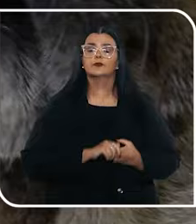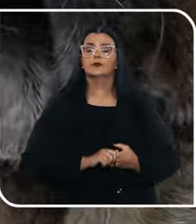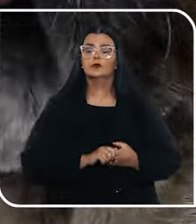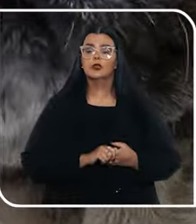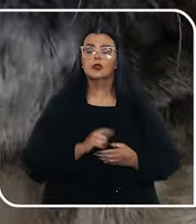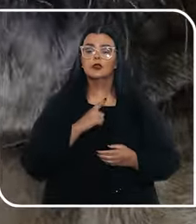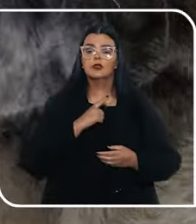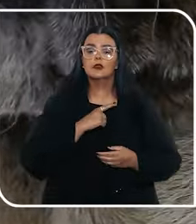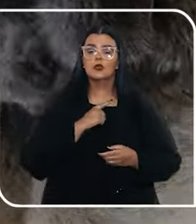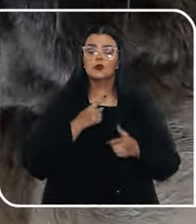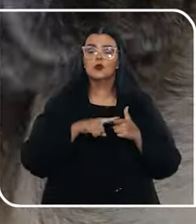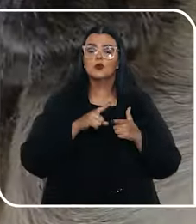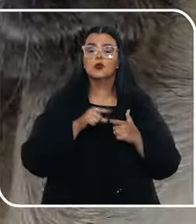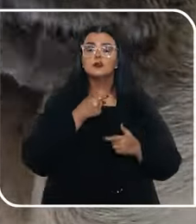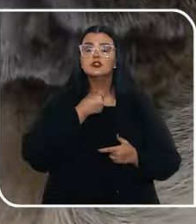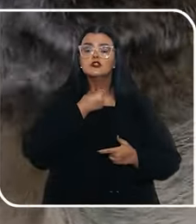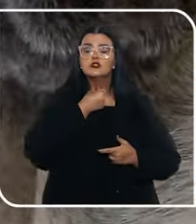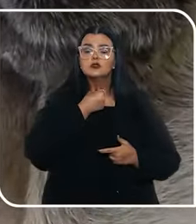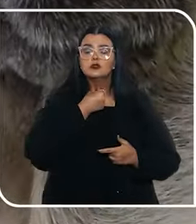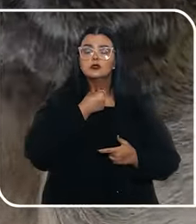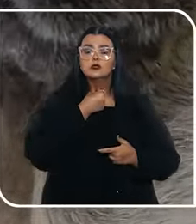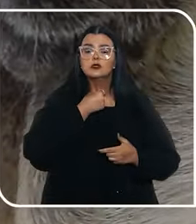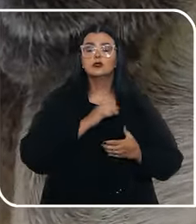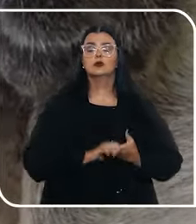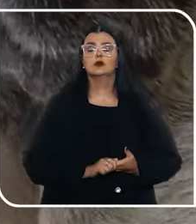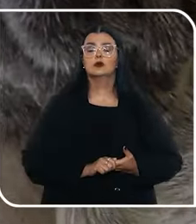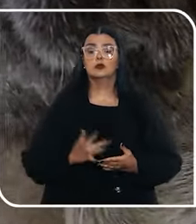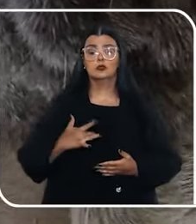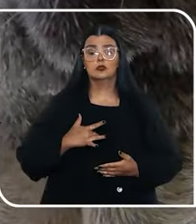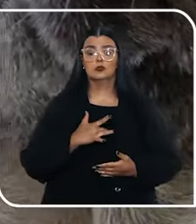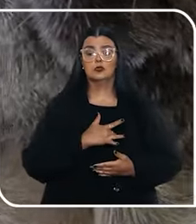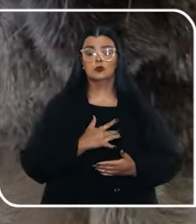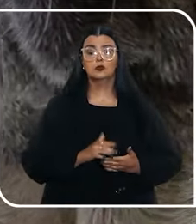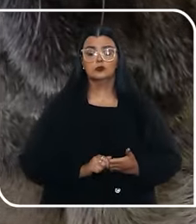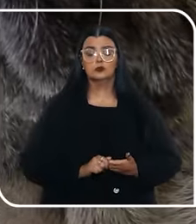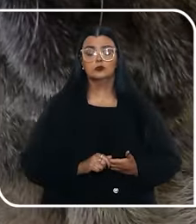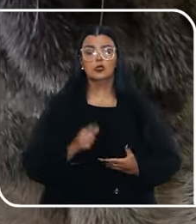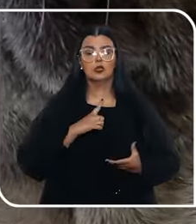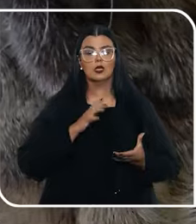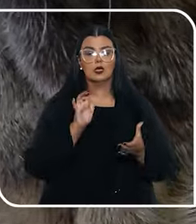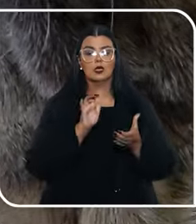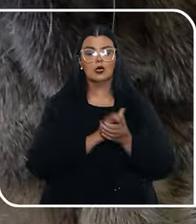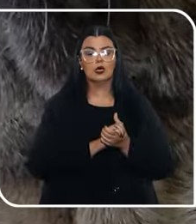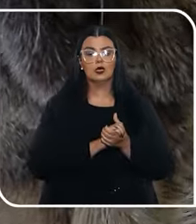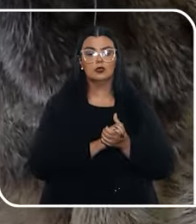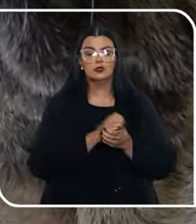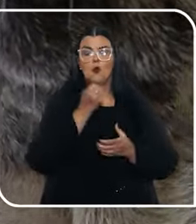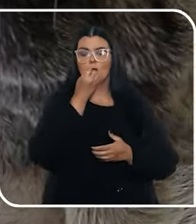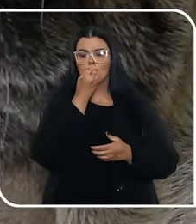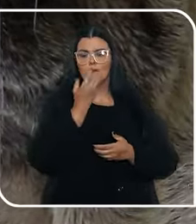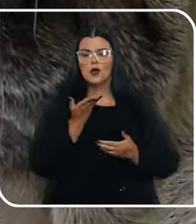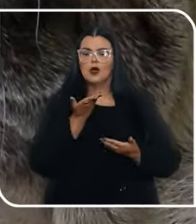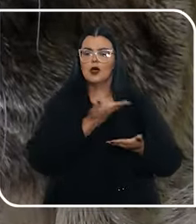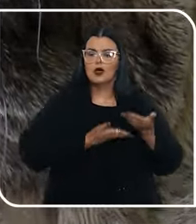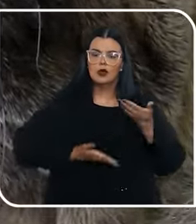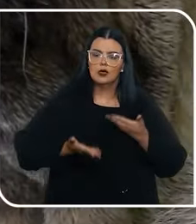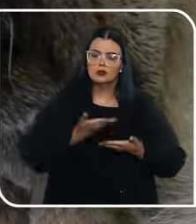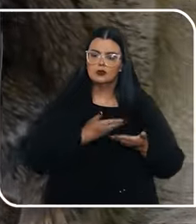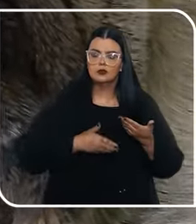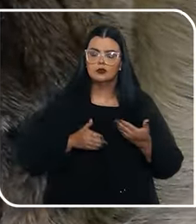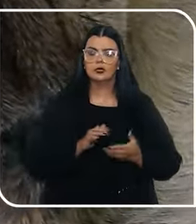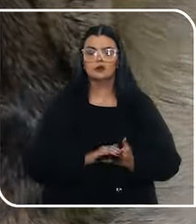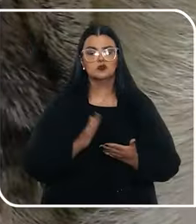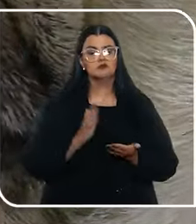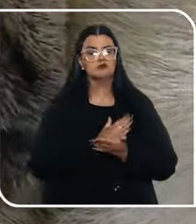uma alteração de tireoide, uma alteração endócrina, geralmente tireoide, ou adrenal. Existem casais que têm uma boa relação, alguns